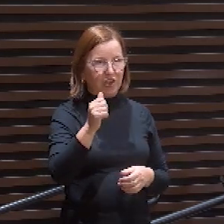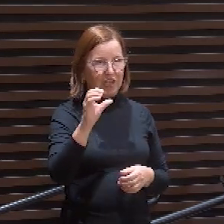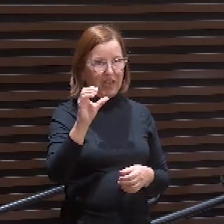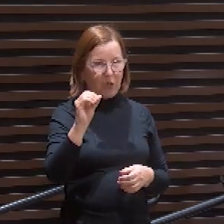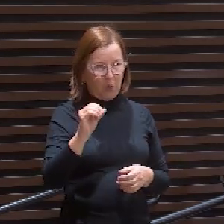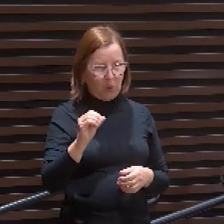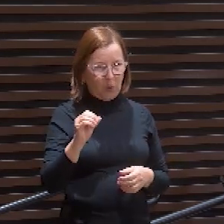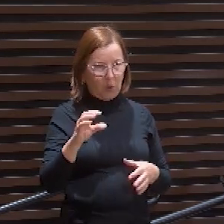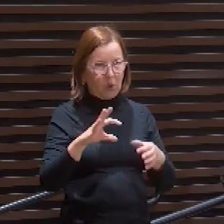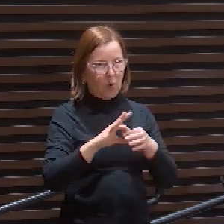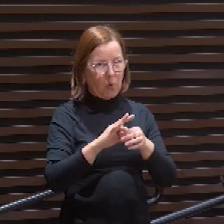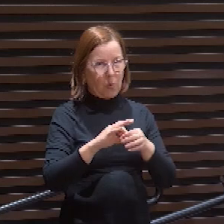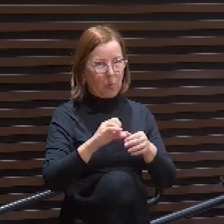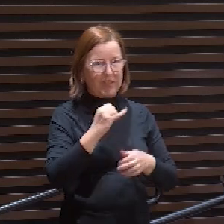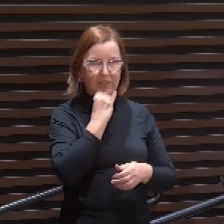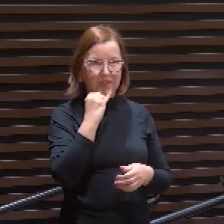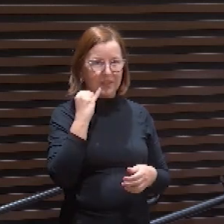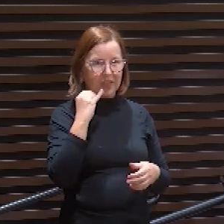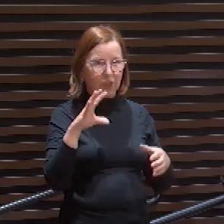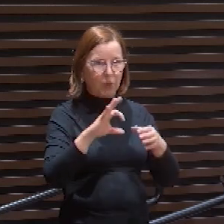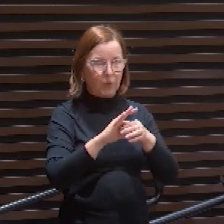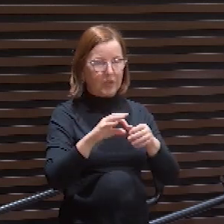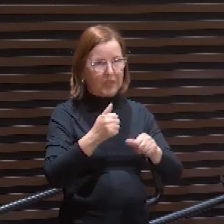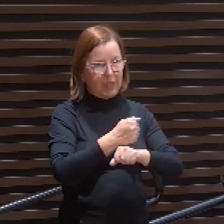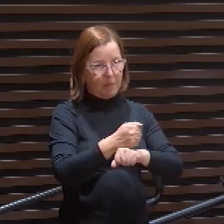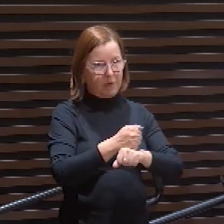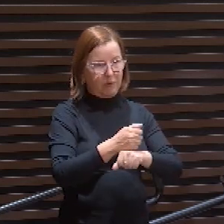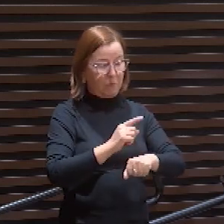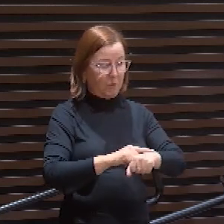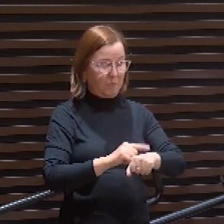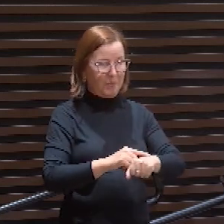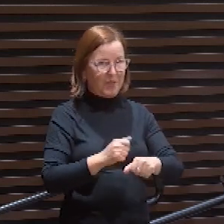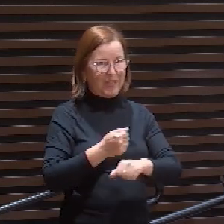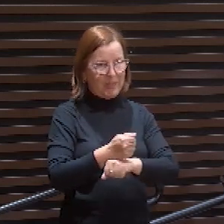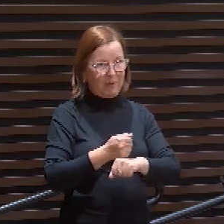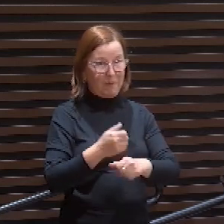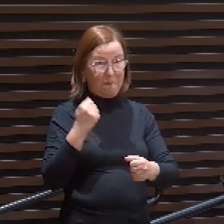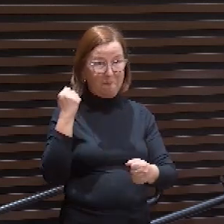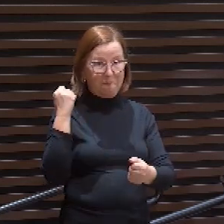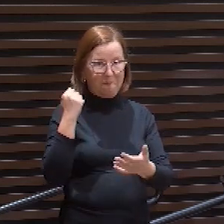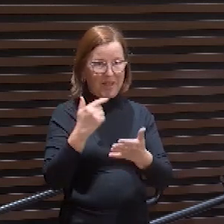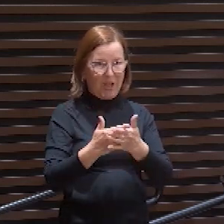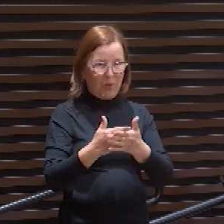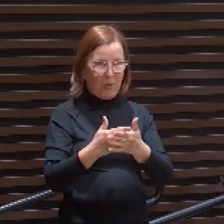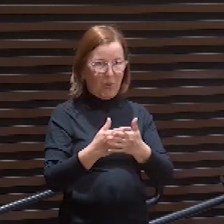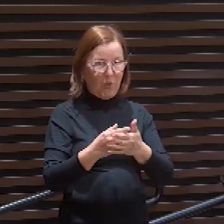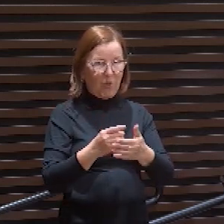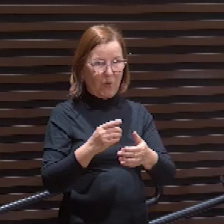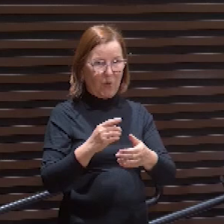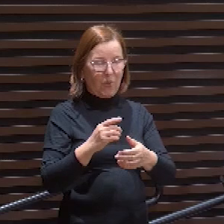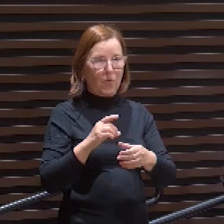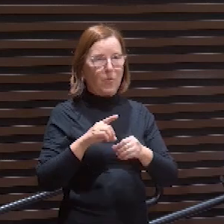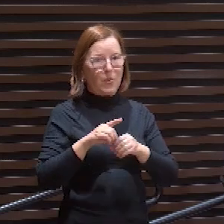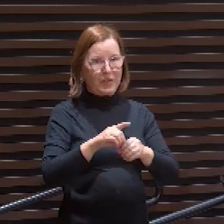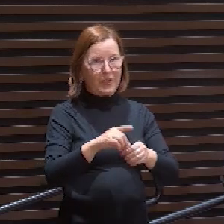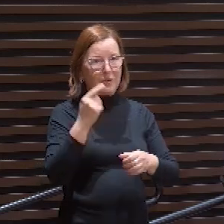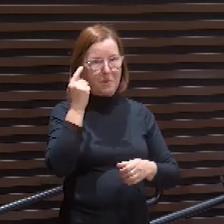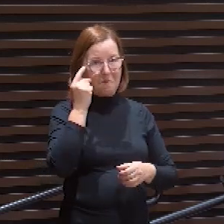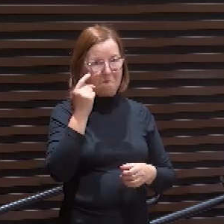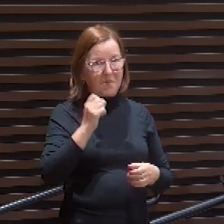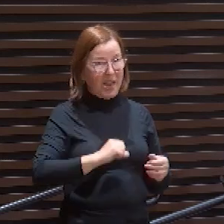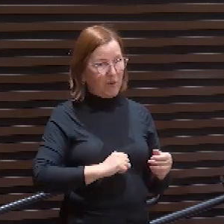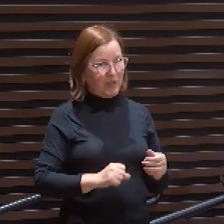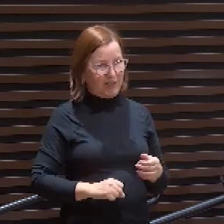Abraão, quando Abraão pagou o dízimo a Melquisedeque. E isso